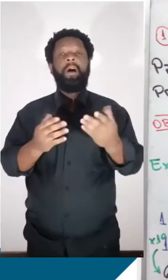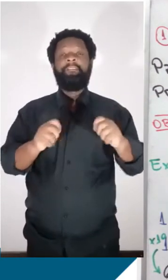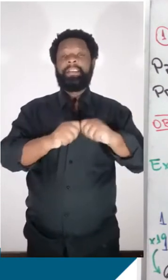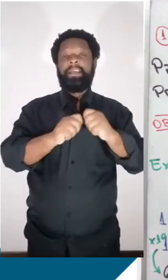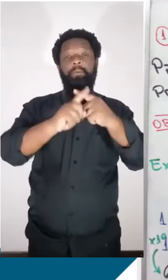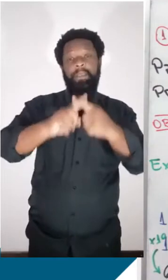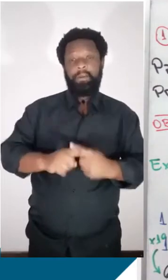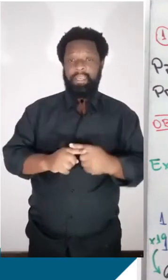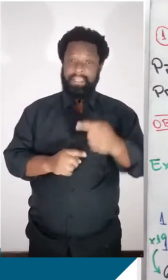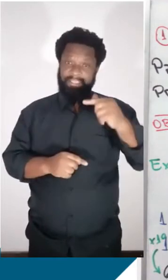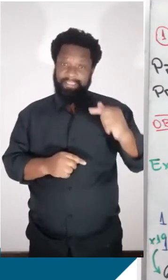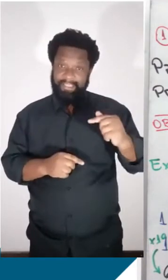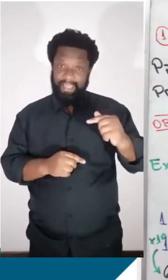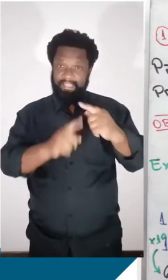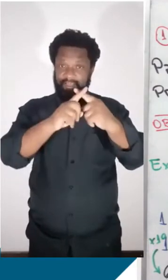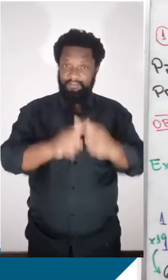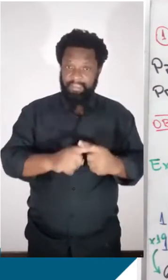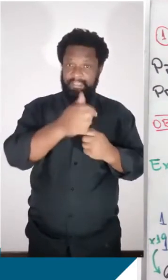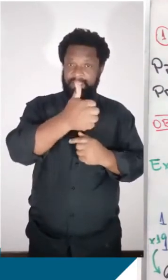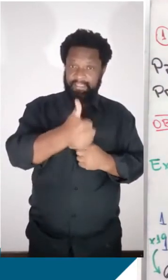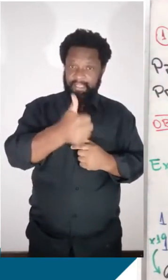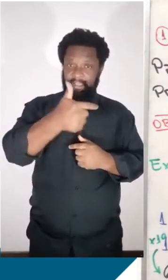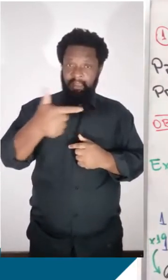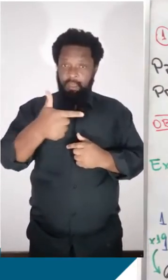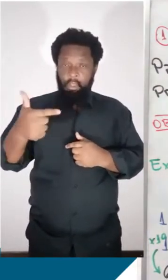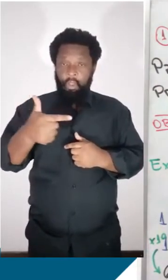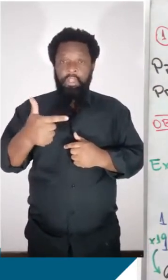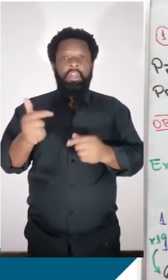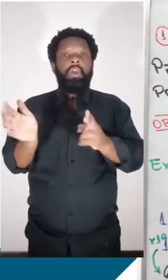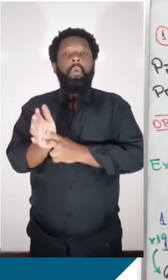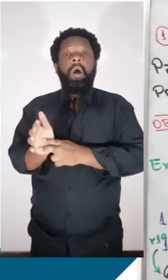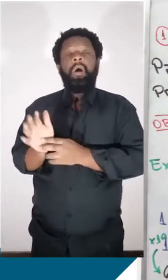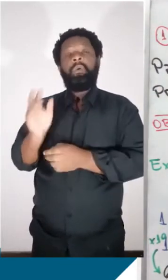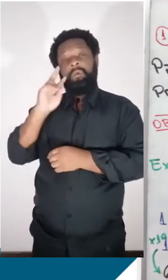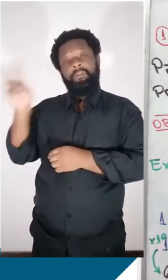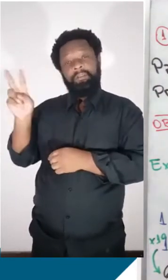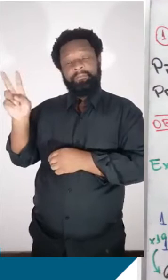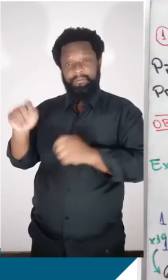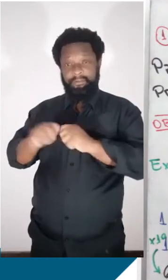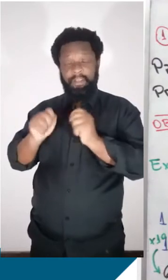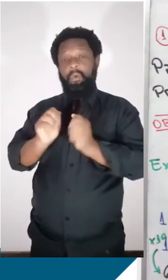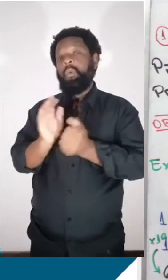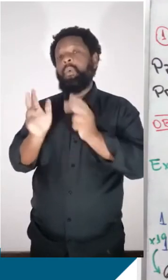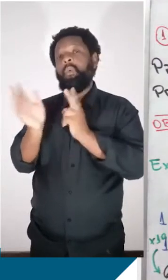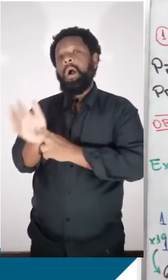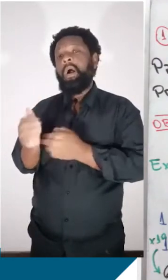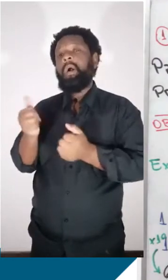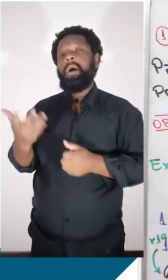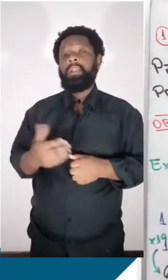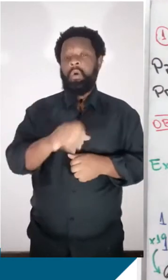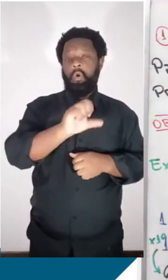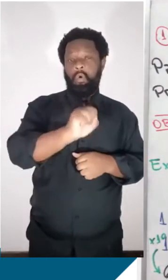Então, é só multiplicar 7 vezes 122. E isso aqui dá, olhei ali porque eu já fiz essa conta, dá